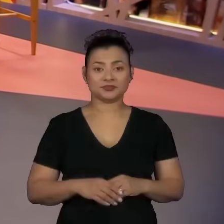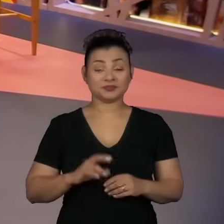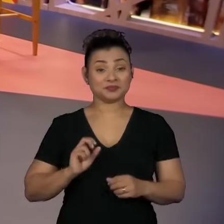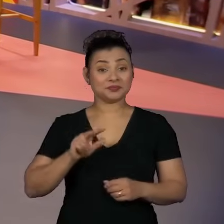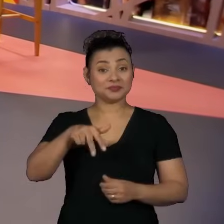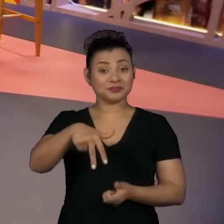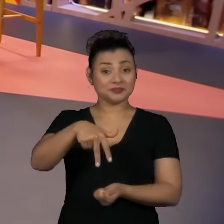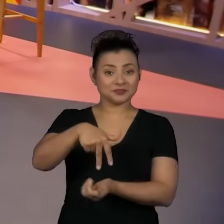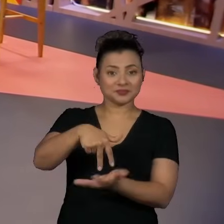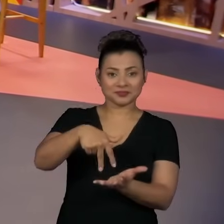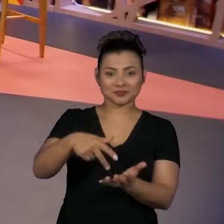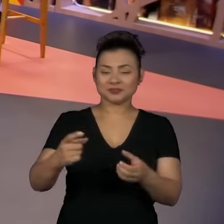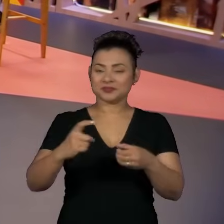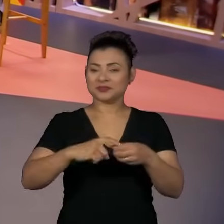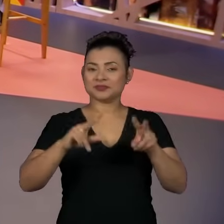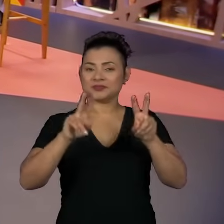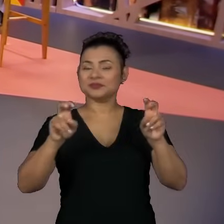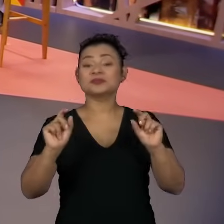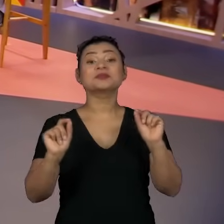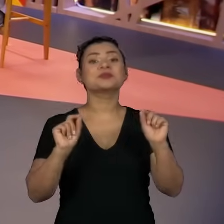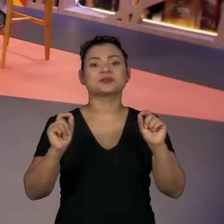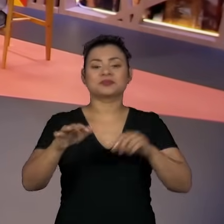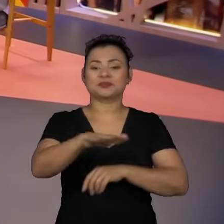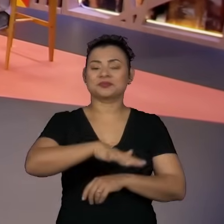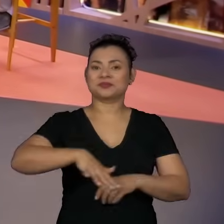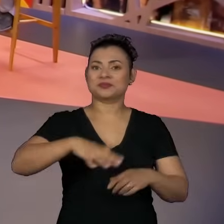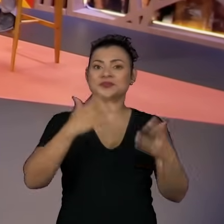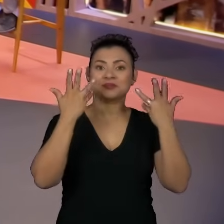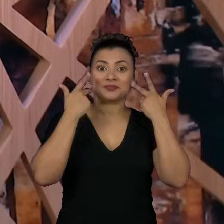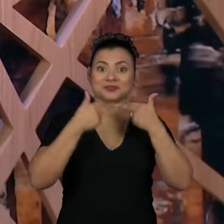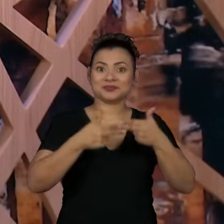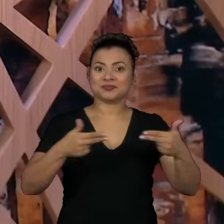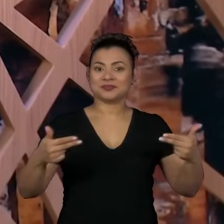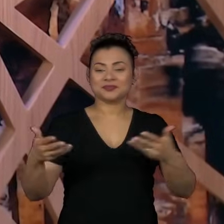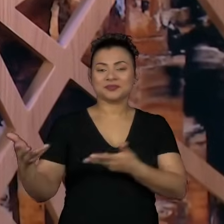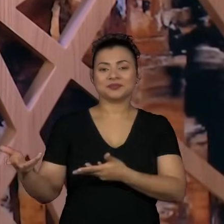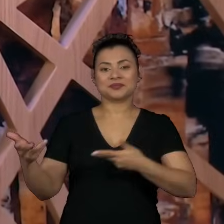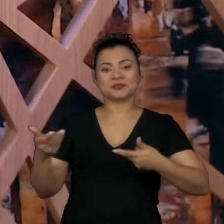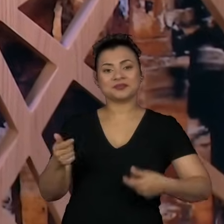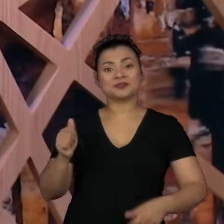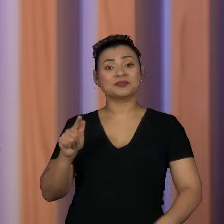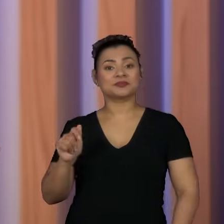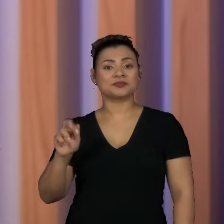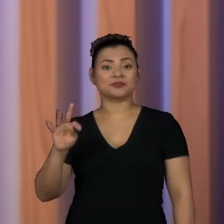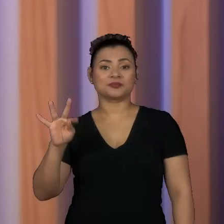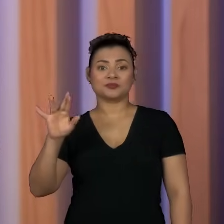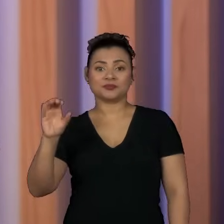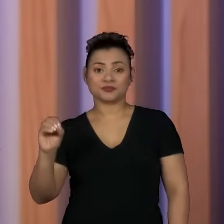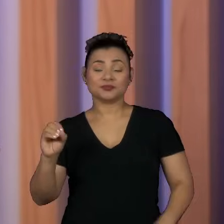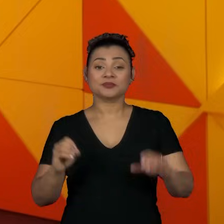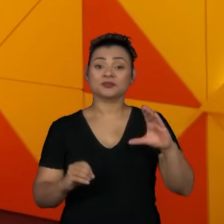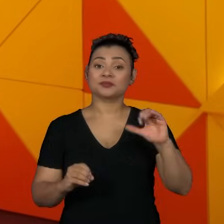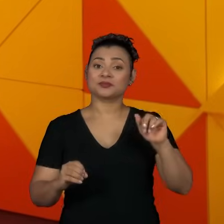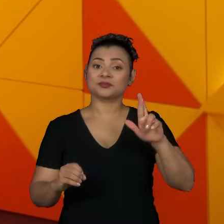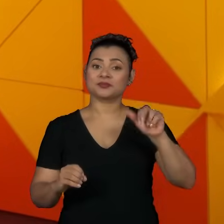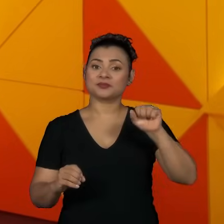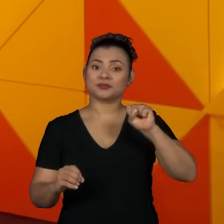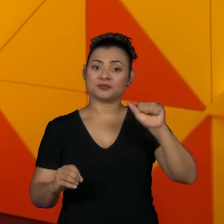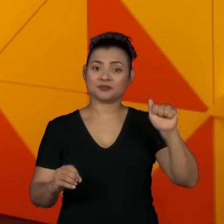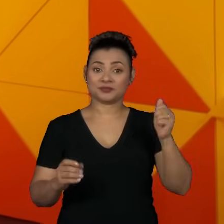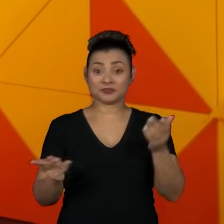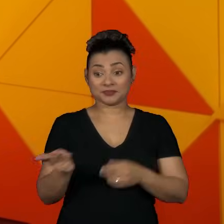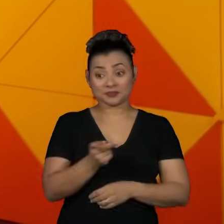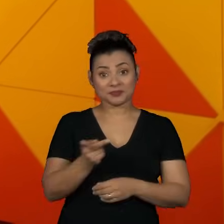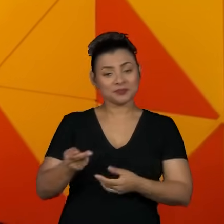Estação Livre de volta, falando hoje do mundo animal e recebendo aqui Augusto Renan Rocha e Clarissa de Oliveira. O